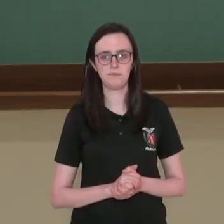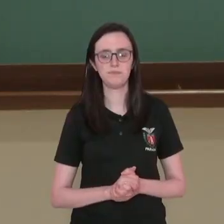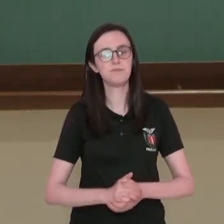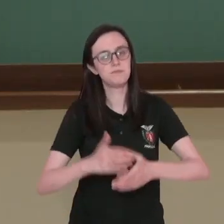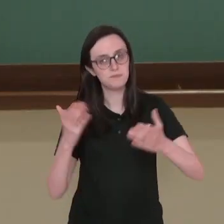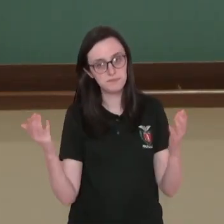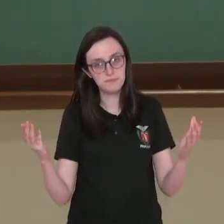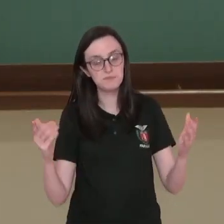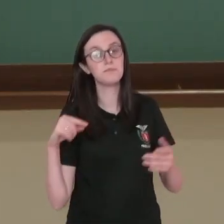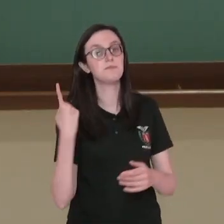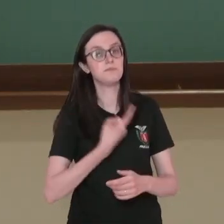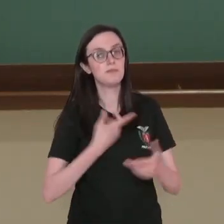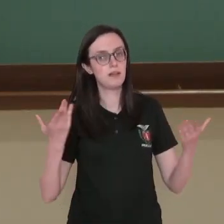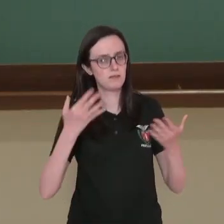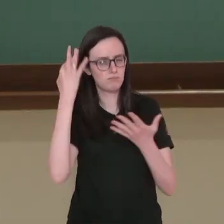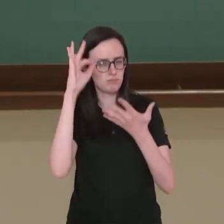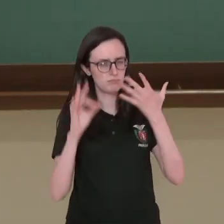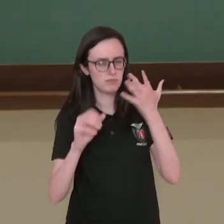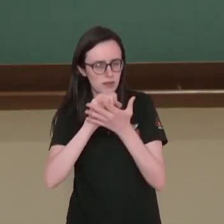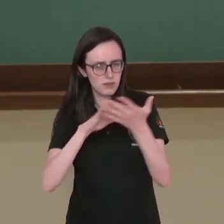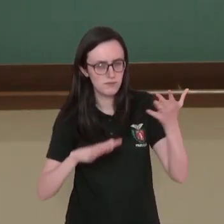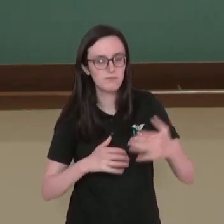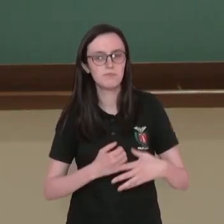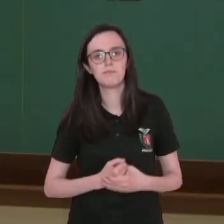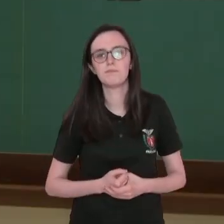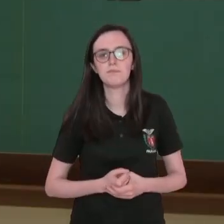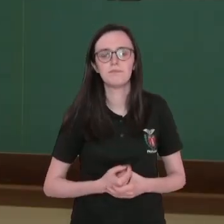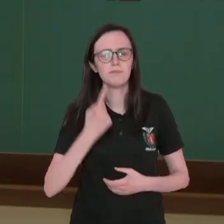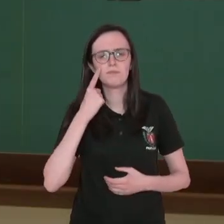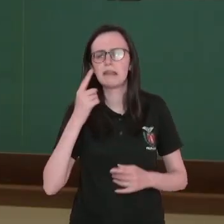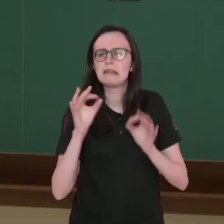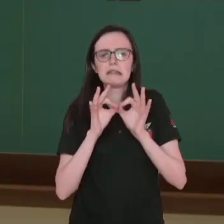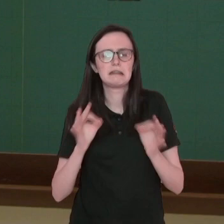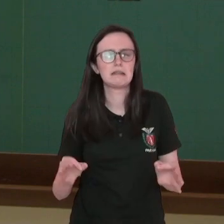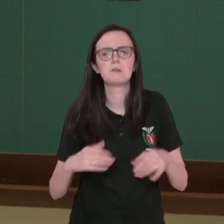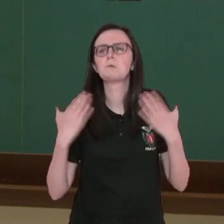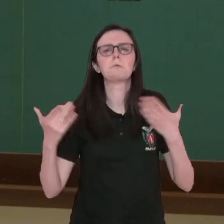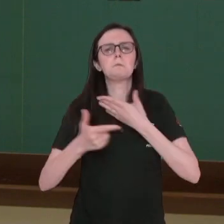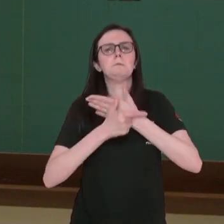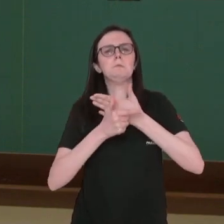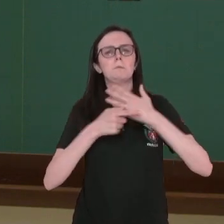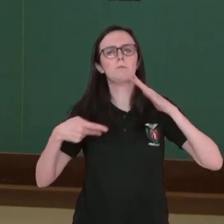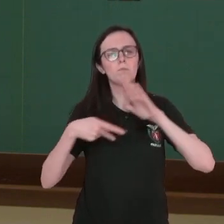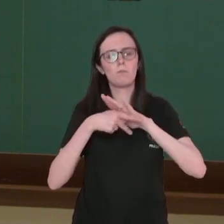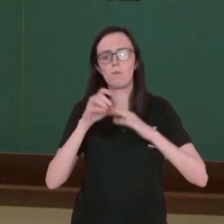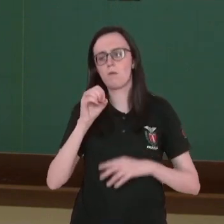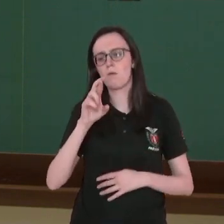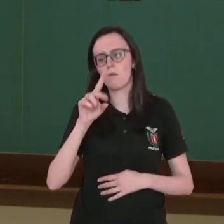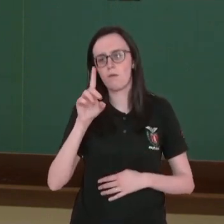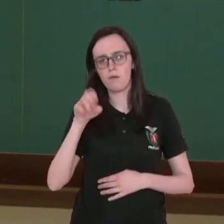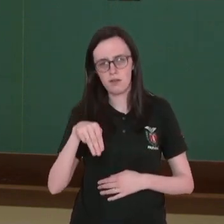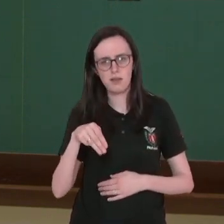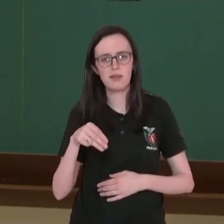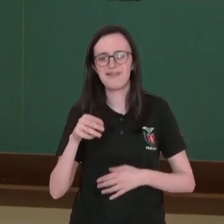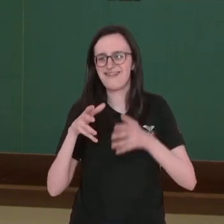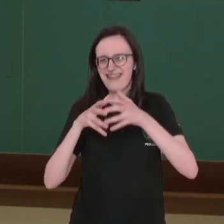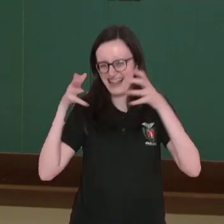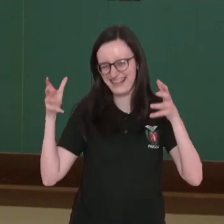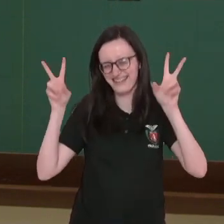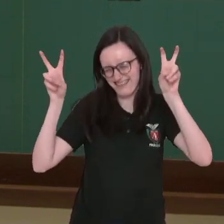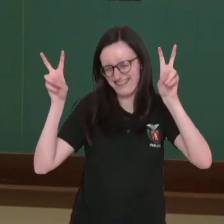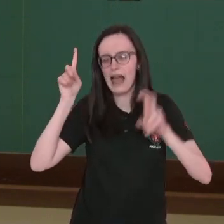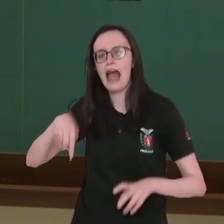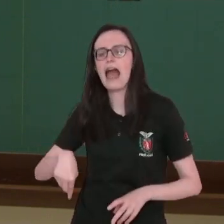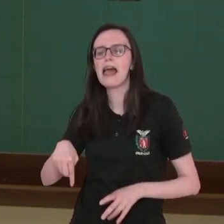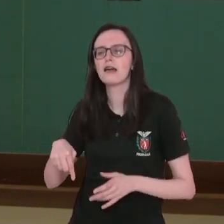Então, pessoal, vamos fazer a correção da atividade? Ó, de um modo bem simples, qual a função da ordem de grandeza? Pessoal, a ordem de grandeza ele é um